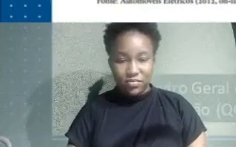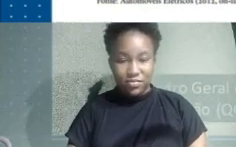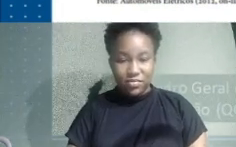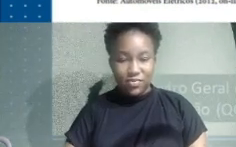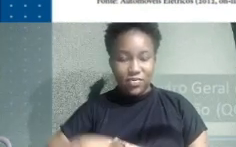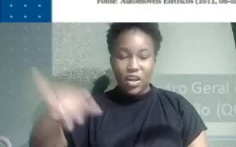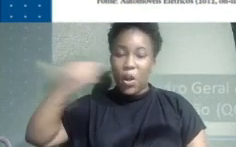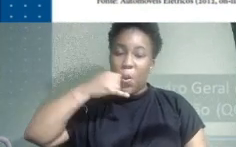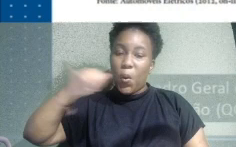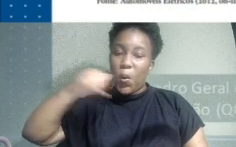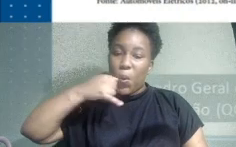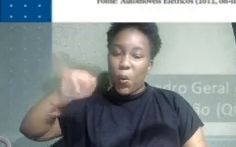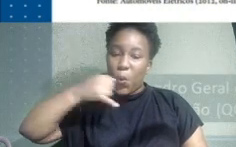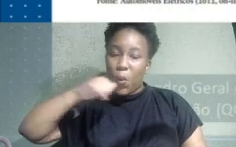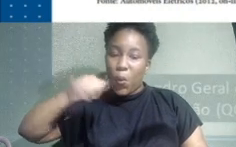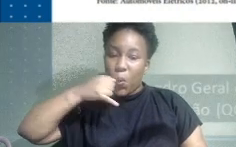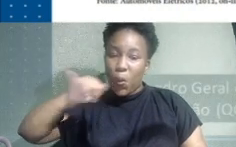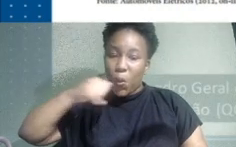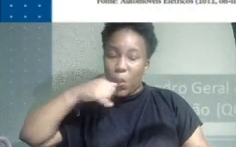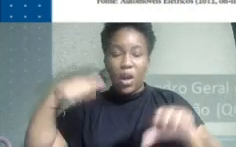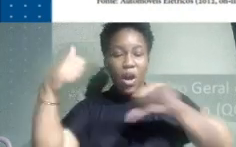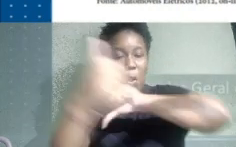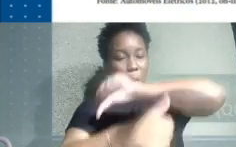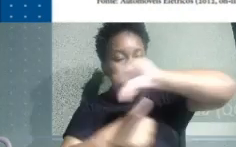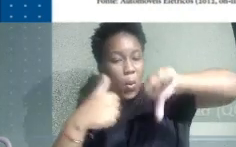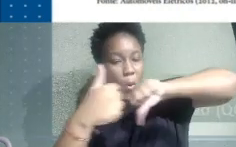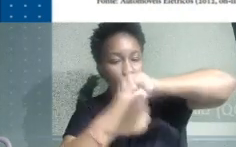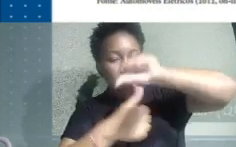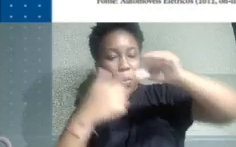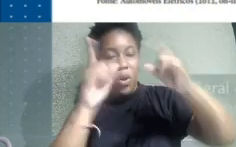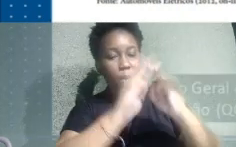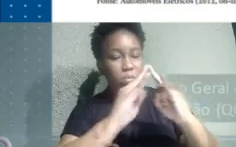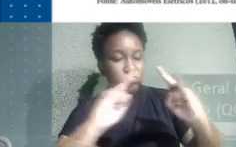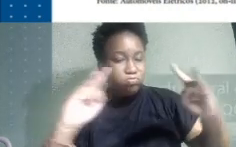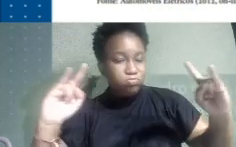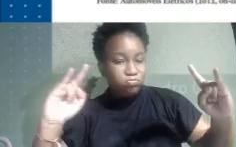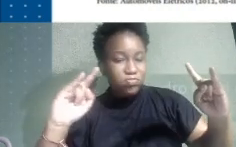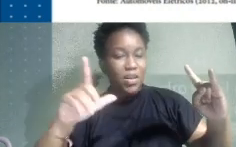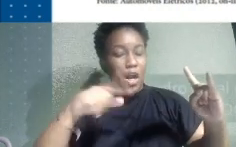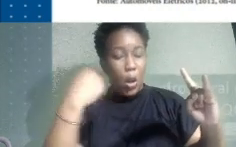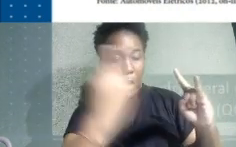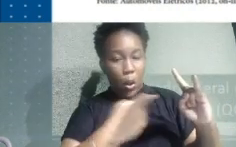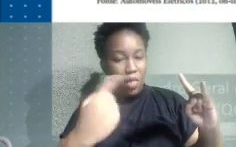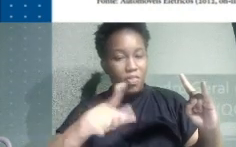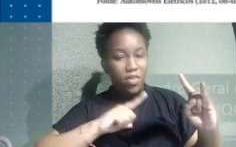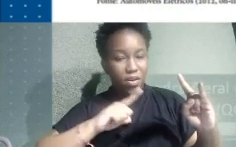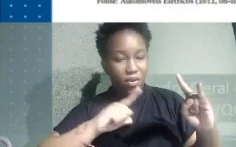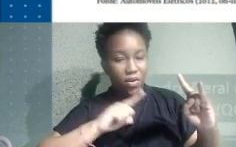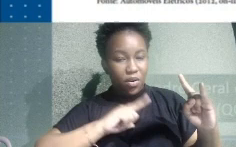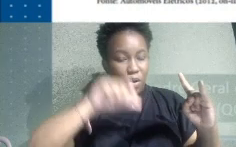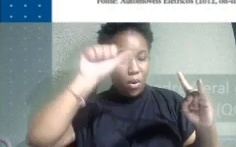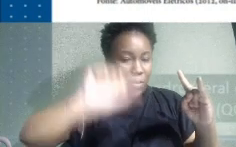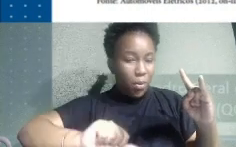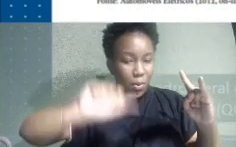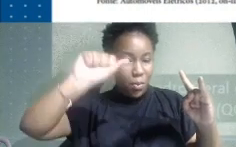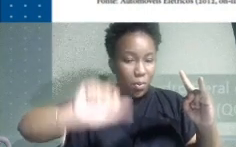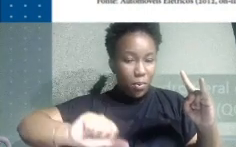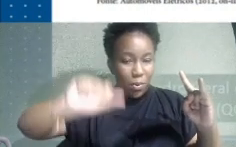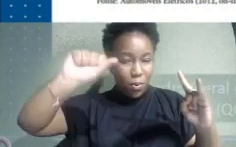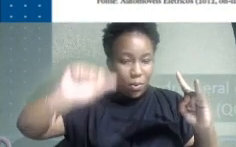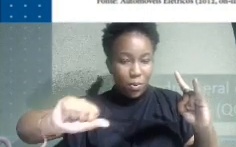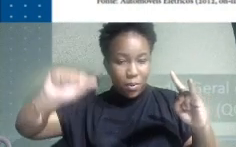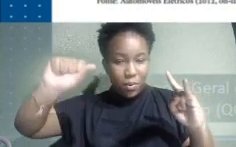energia vem, passa pelo transformador ali no poste, e nós temos um ramal de ligação. Olha o quadro medidor ali logo abaixo do